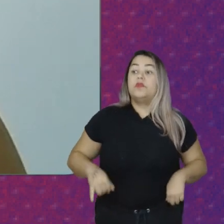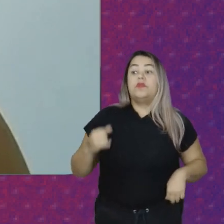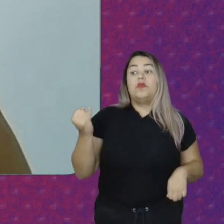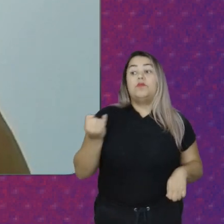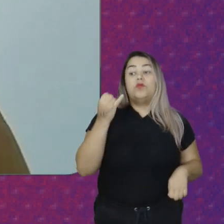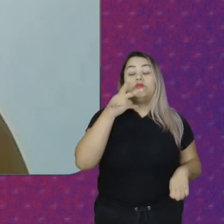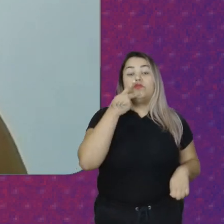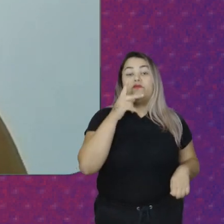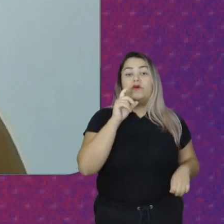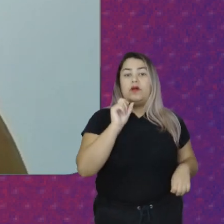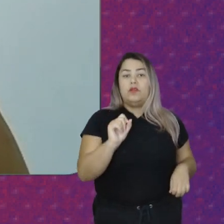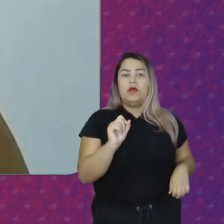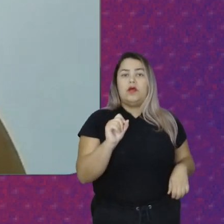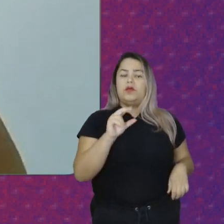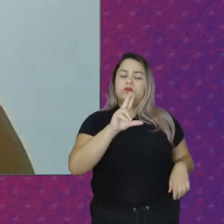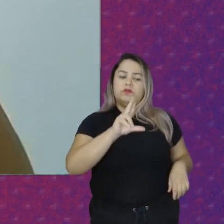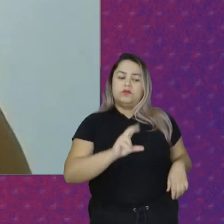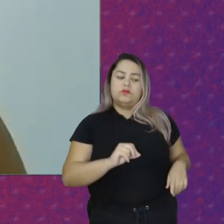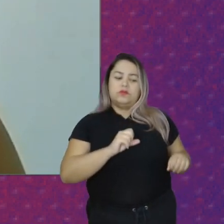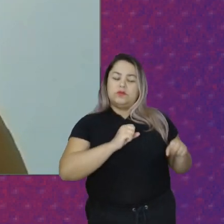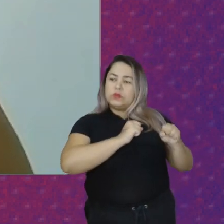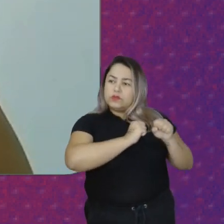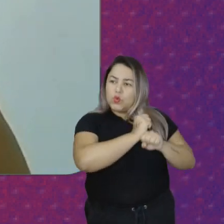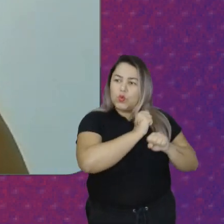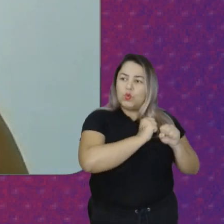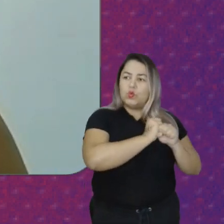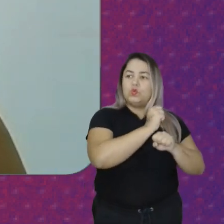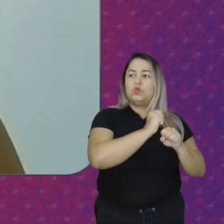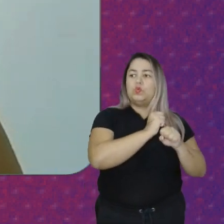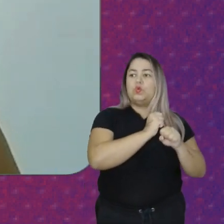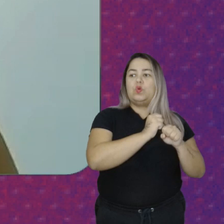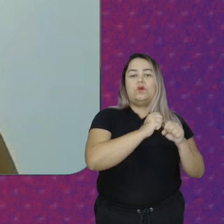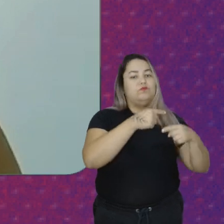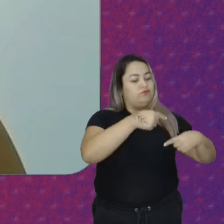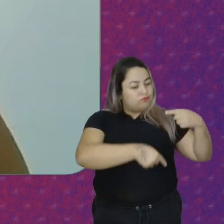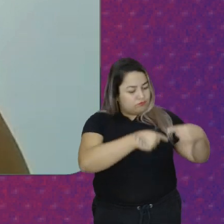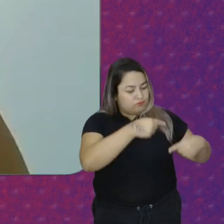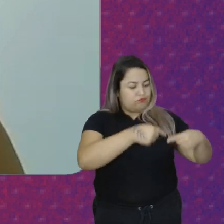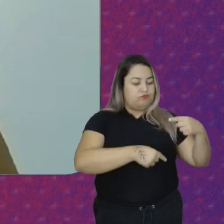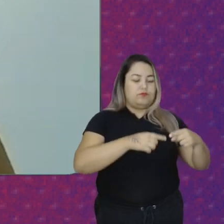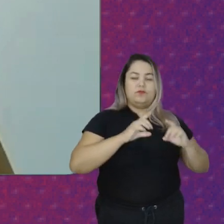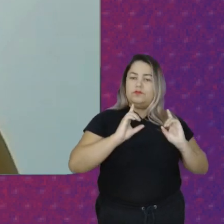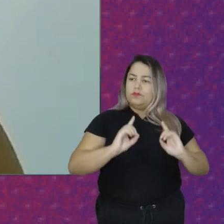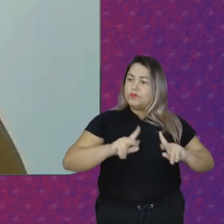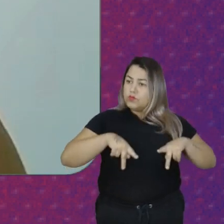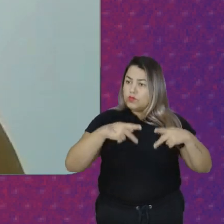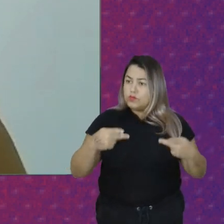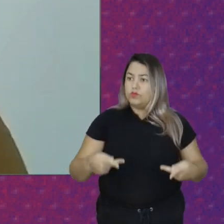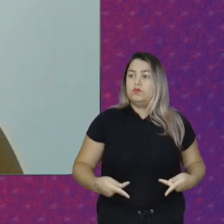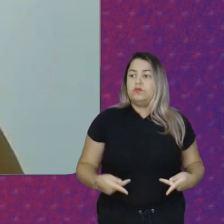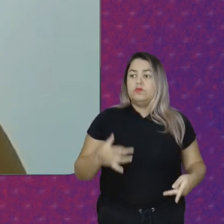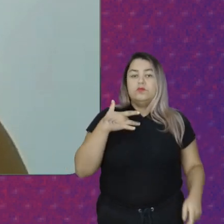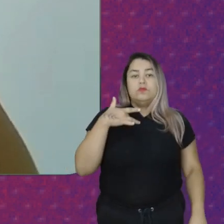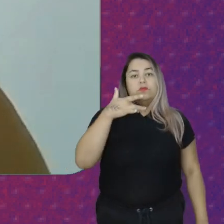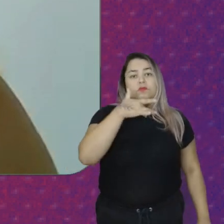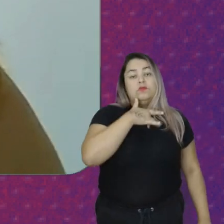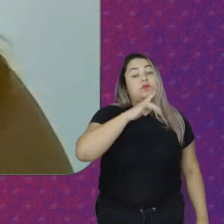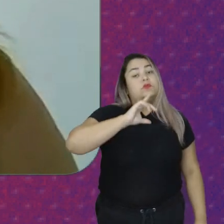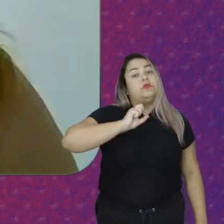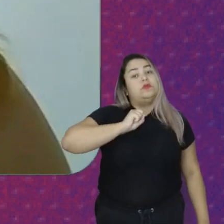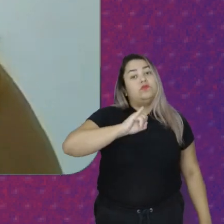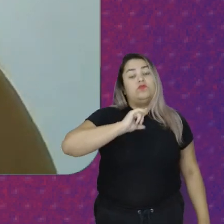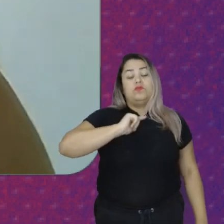isso porque não se constrói políticas públicas, nem de direitos humanos, nem políticas de saúde, sem os estados